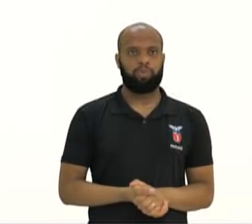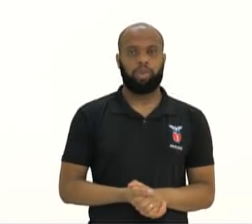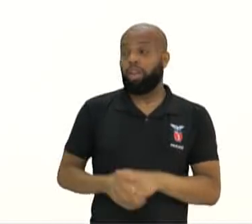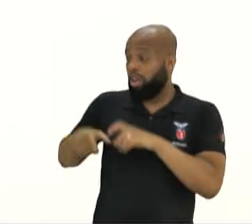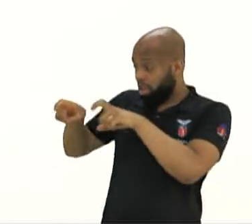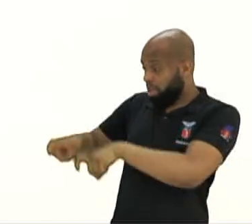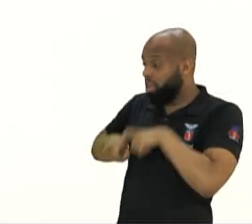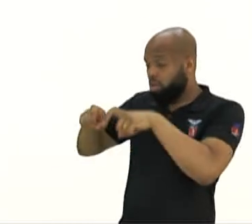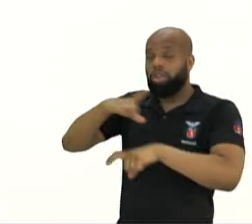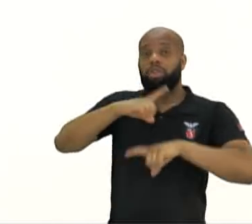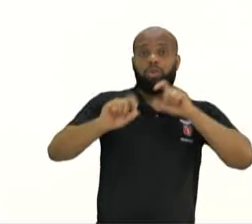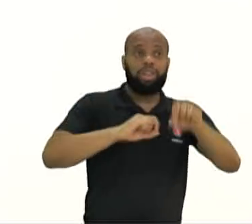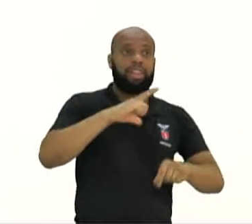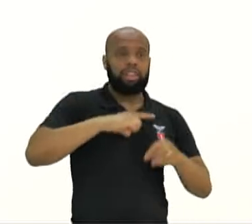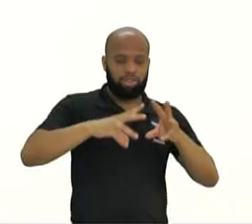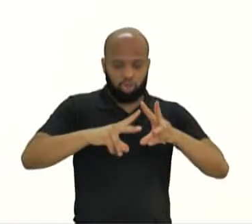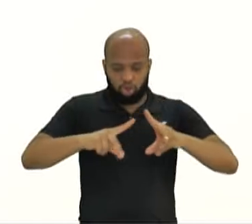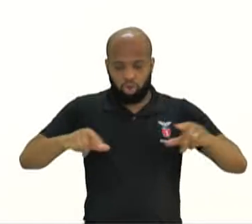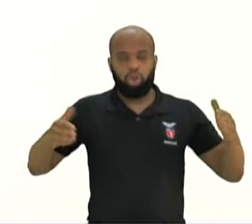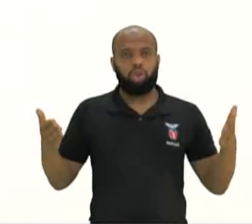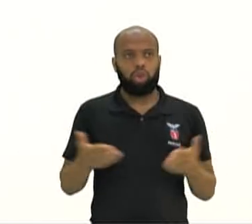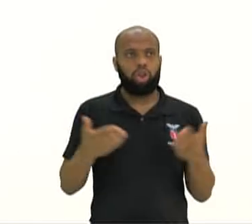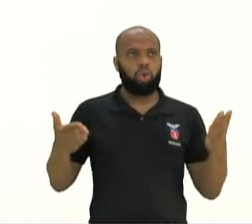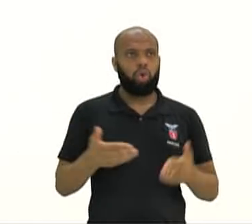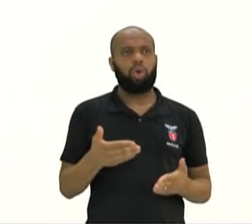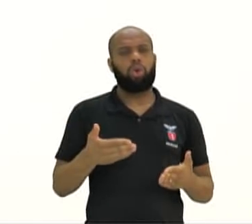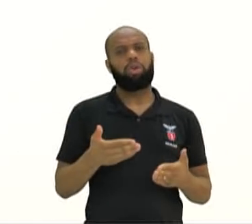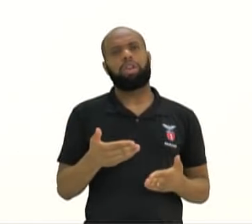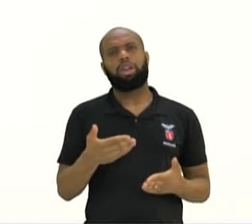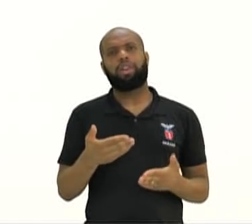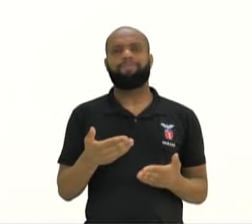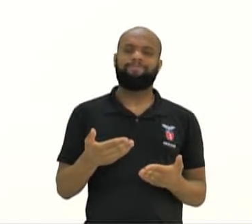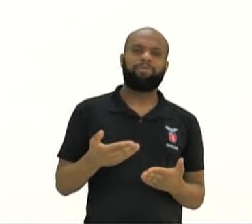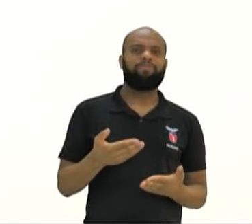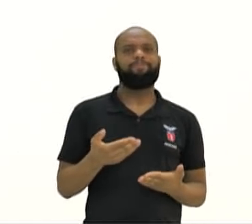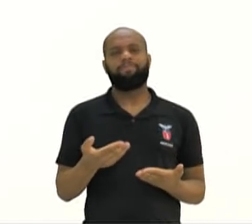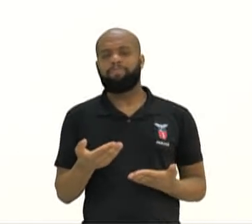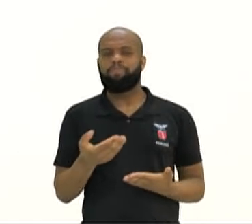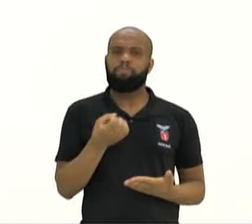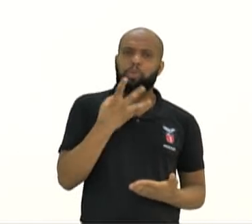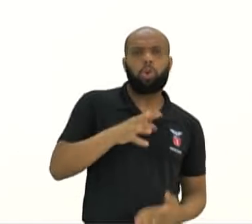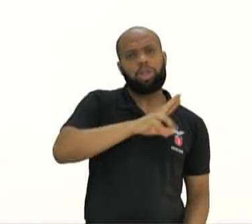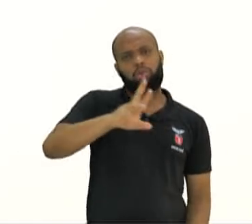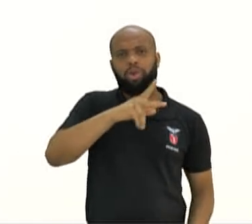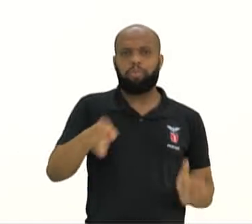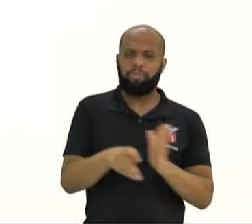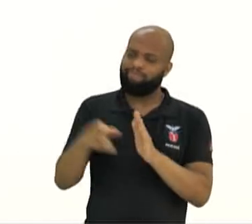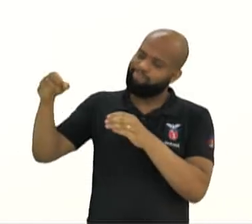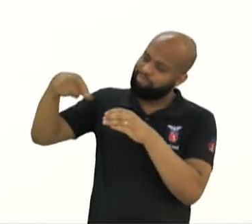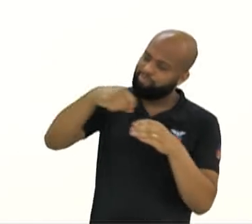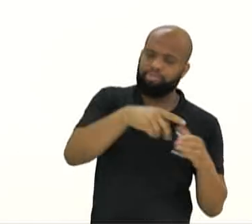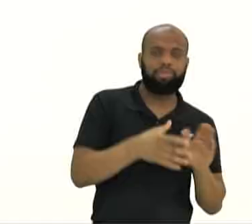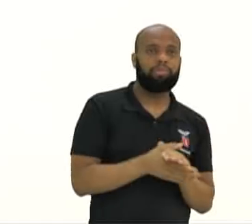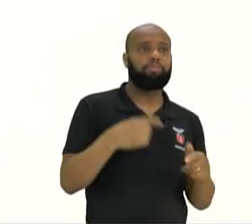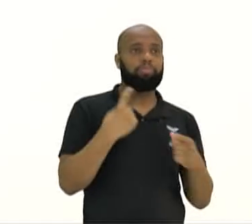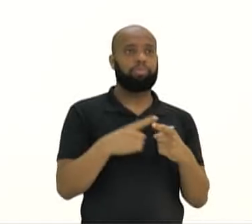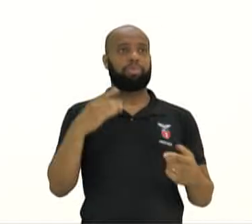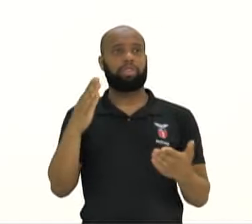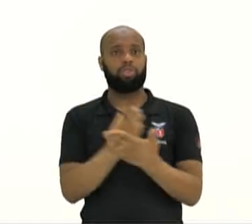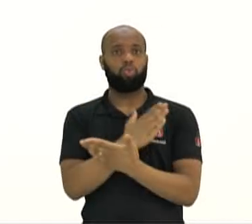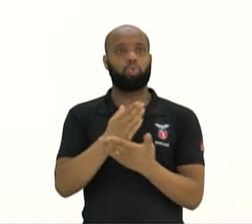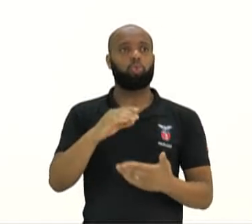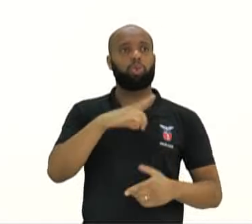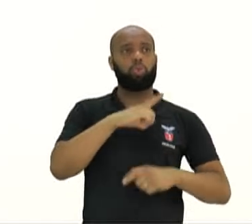Na agricultura, nós temos um solo pouco propício aí, né, nas ilhas para a prática agrícola. Algumas